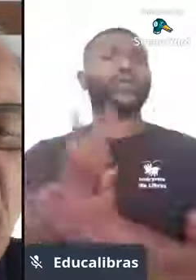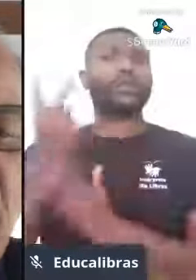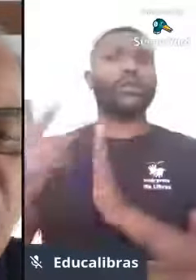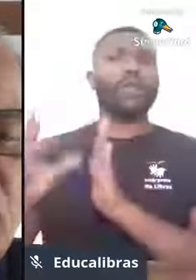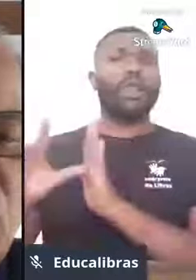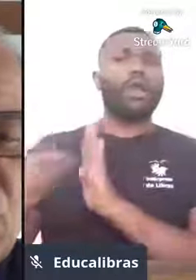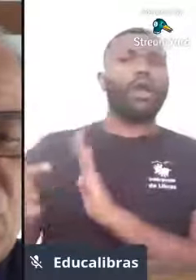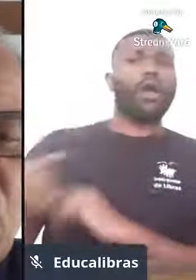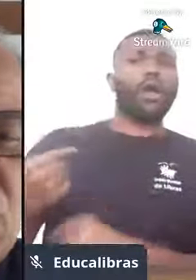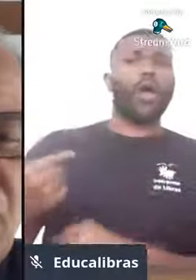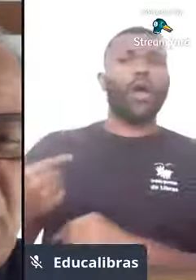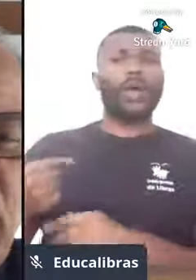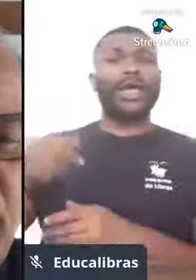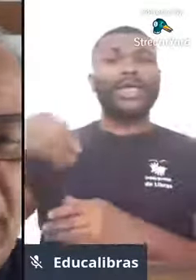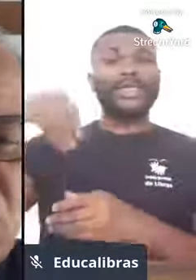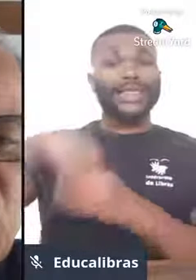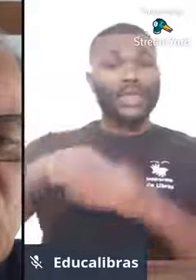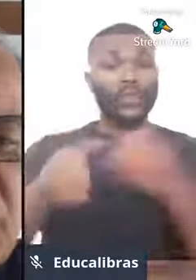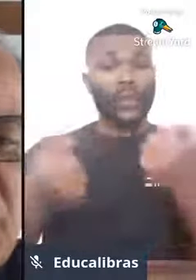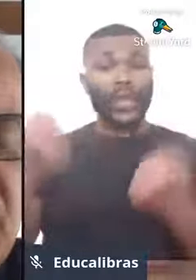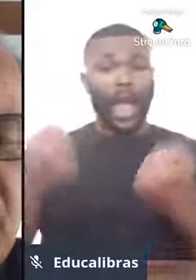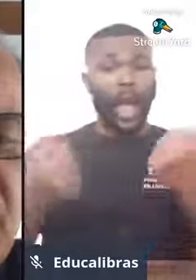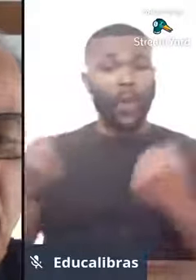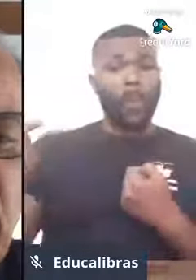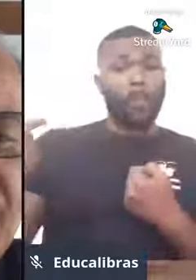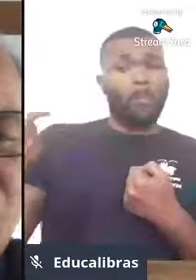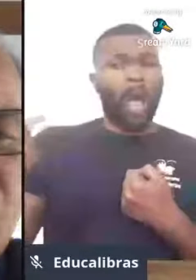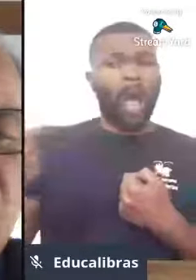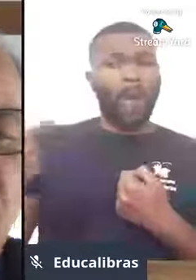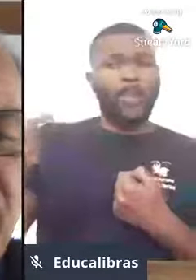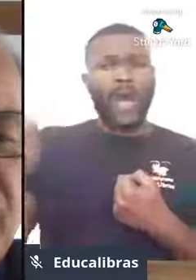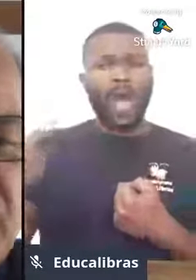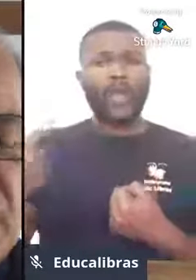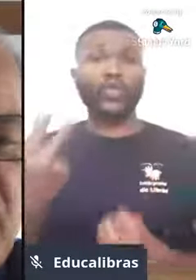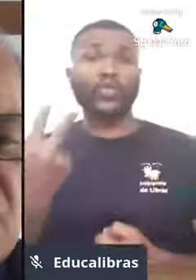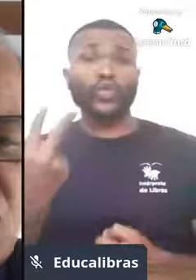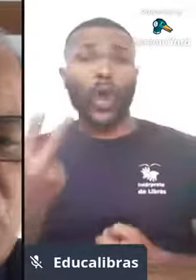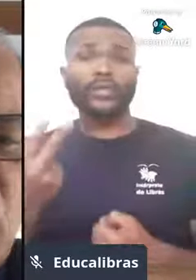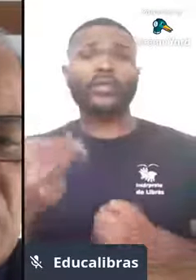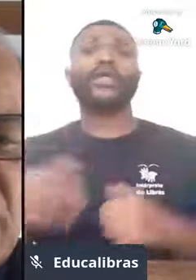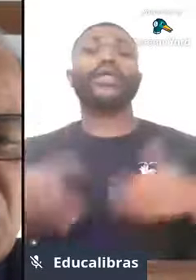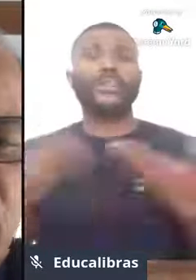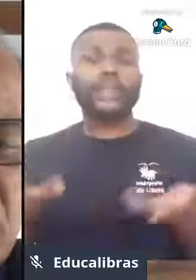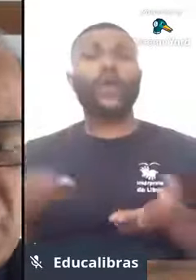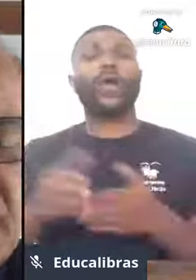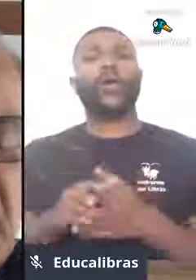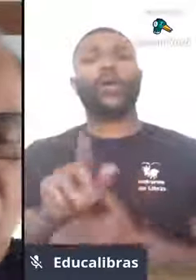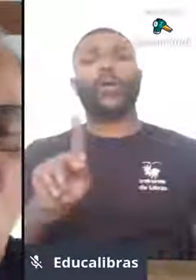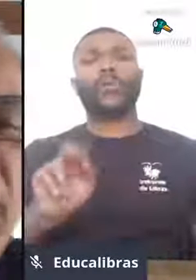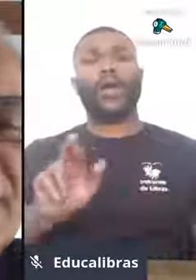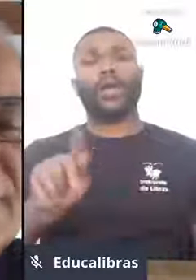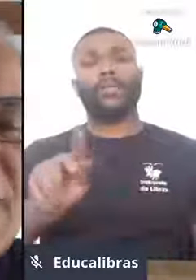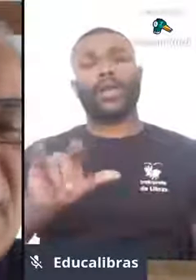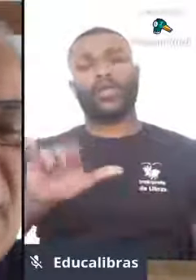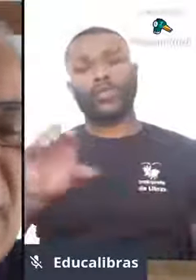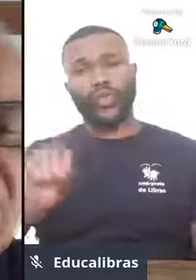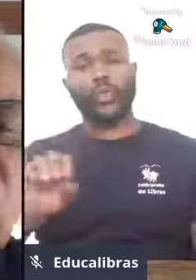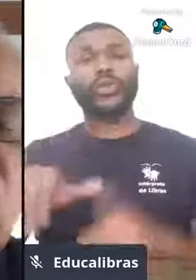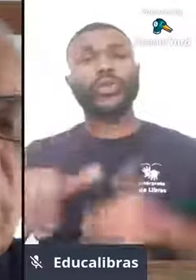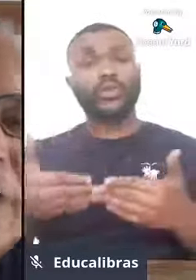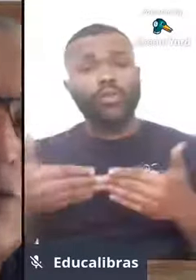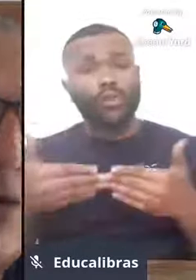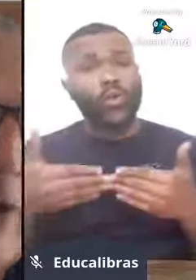dentro do carro, tomei 2 tiros e fiquei paraplégico. E aí, a partir de 96, a gente pode dizer que começa